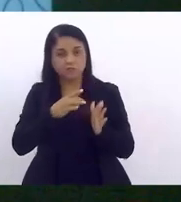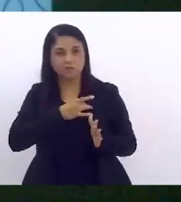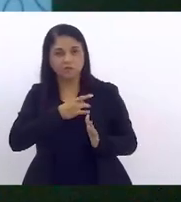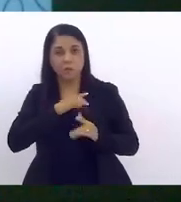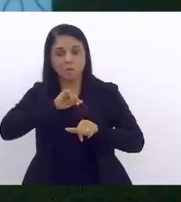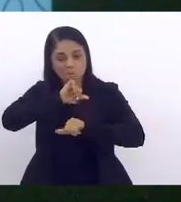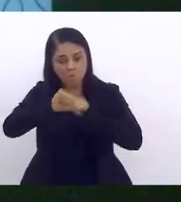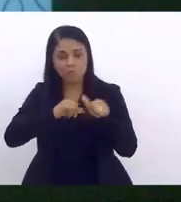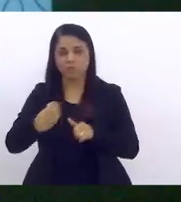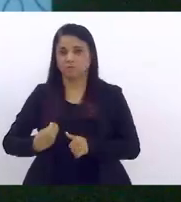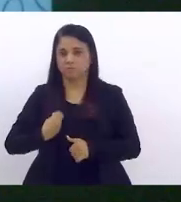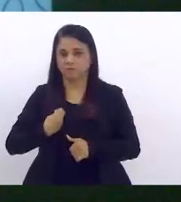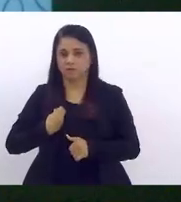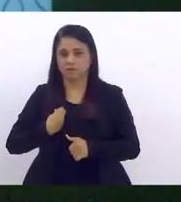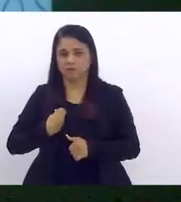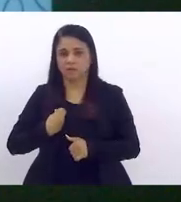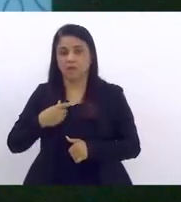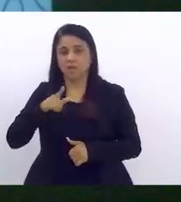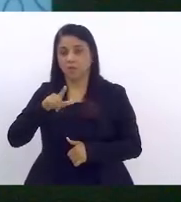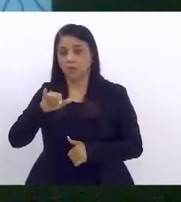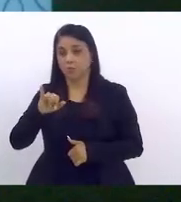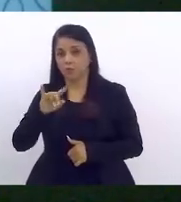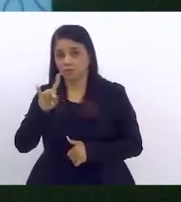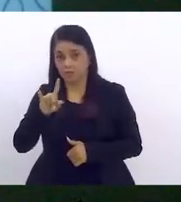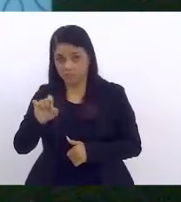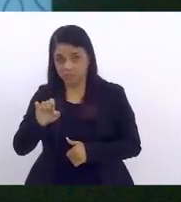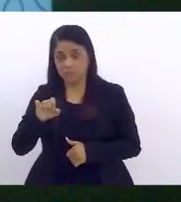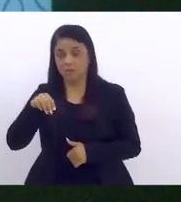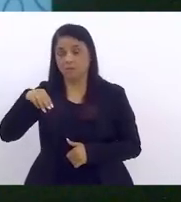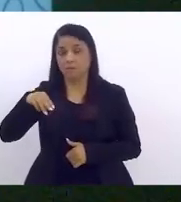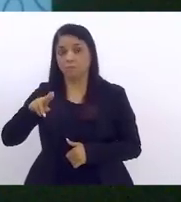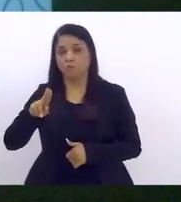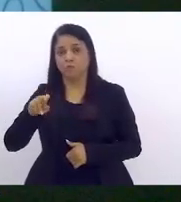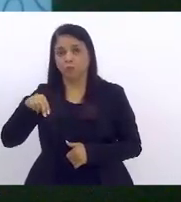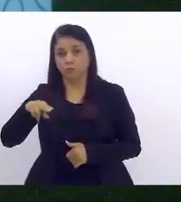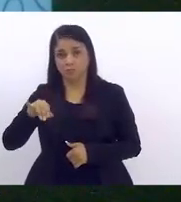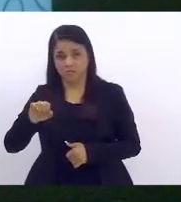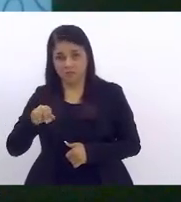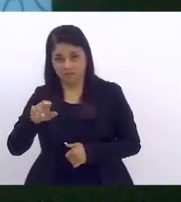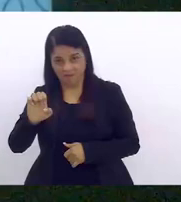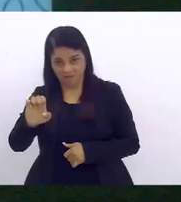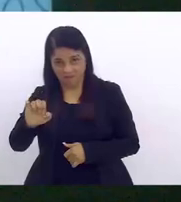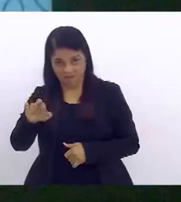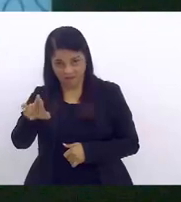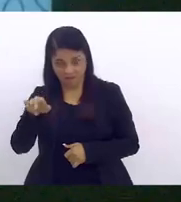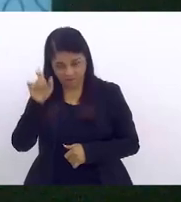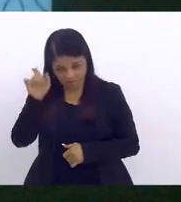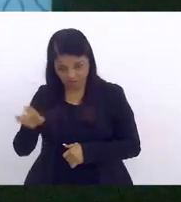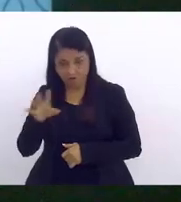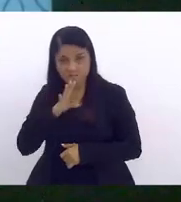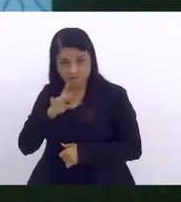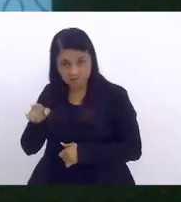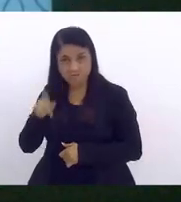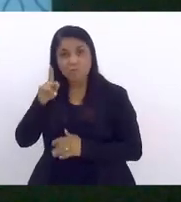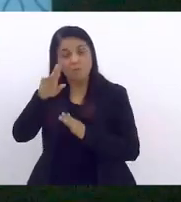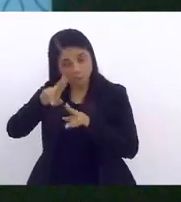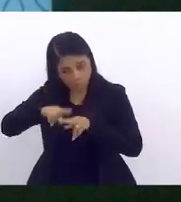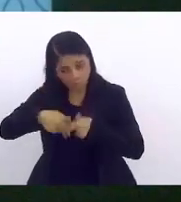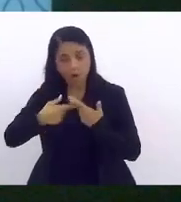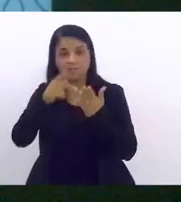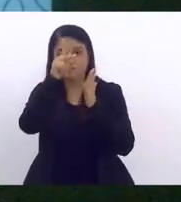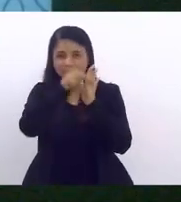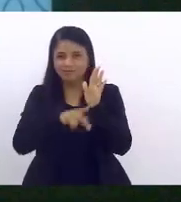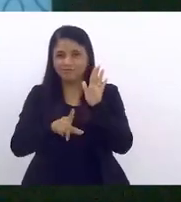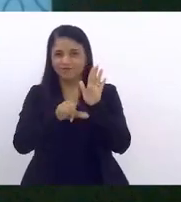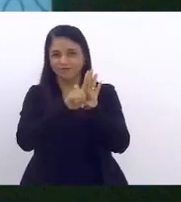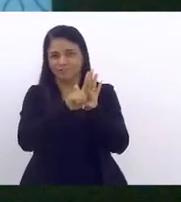vidas. Porque a Louise Munier, que muitos conhecem, ela é Louise Munier por conta desse projeto. É a